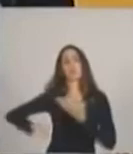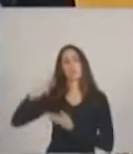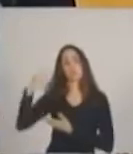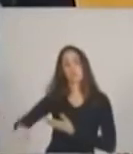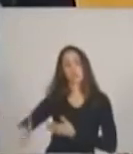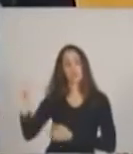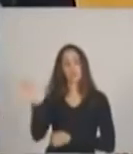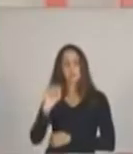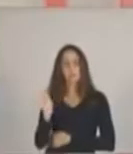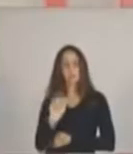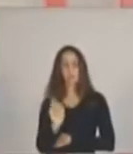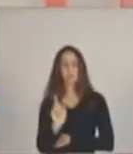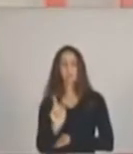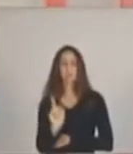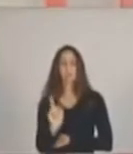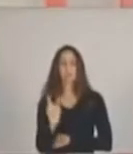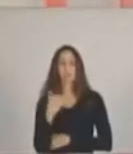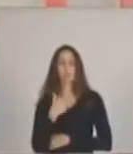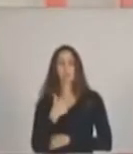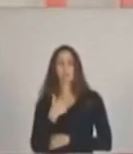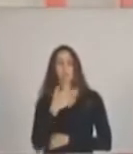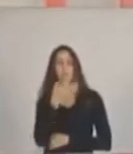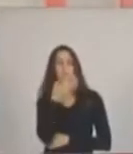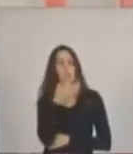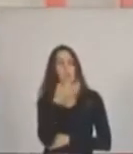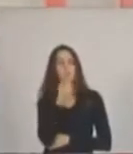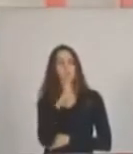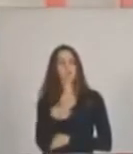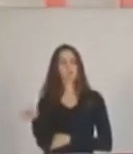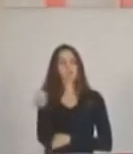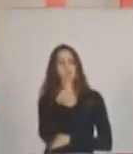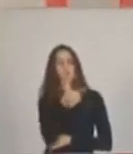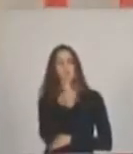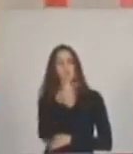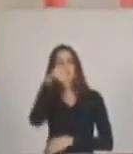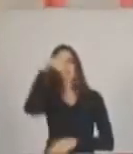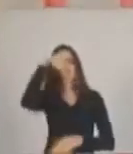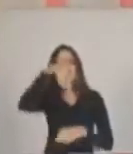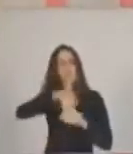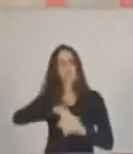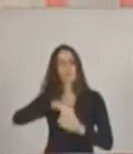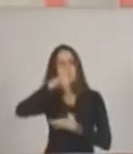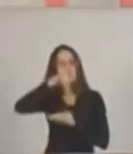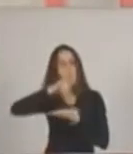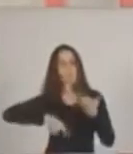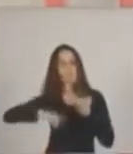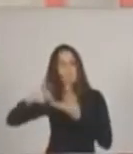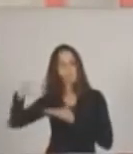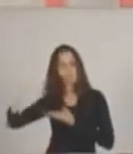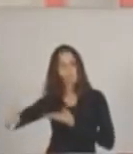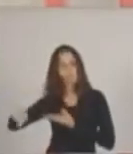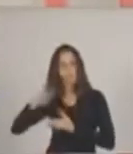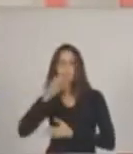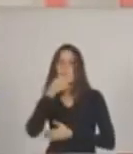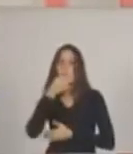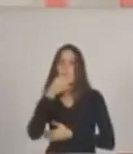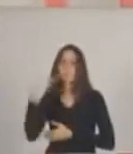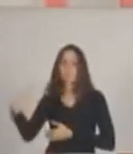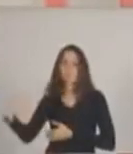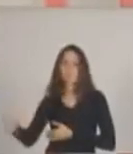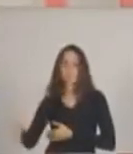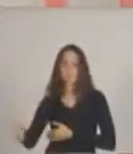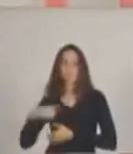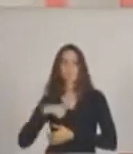do deputado. E acho que nenhum de nós vai votar no relatório, porque é a argumentação do deputado, ele tem as